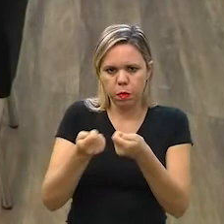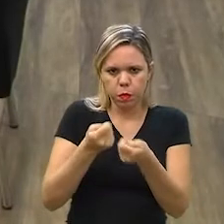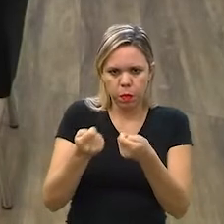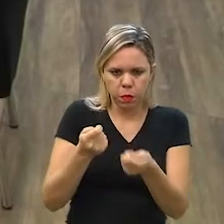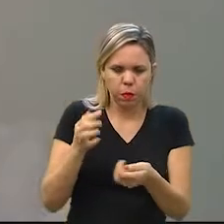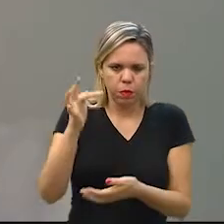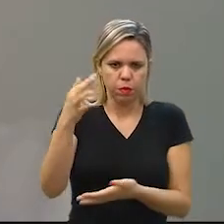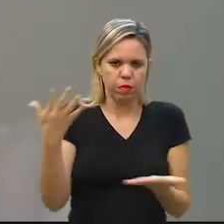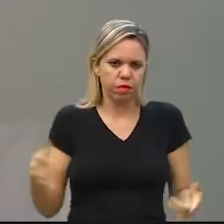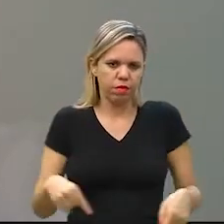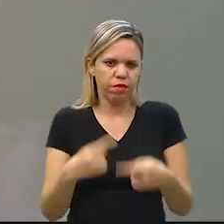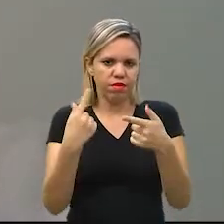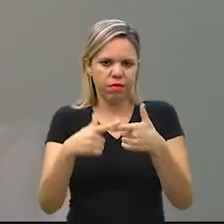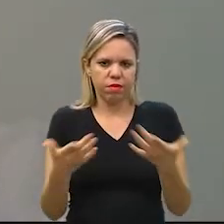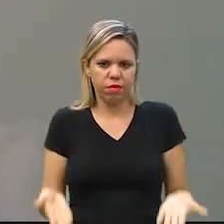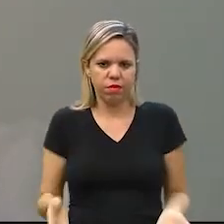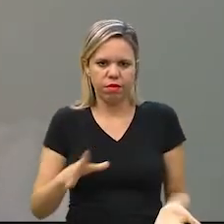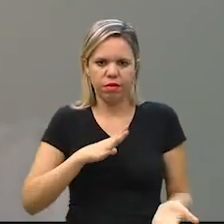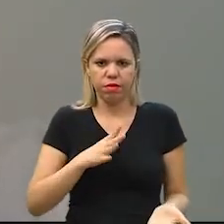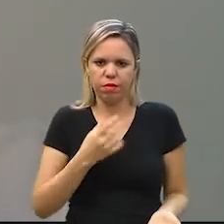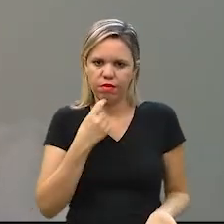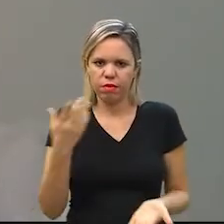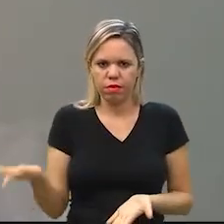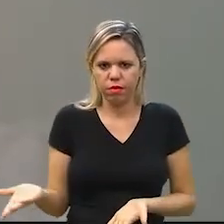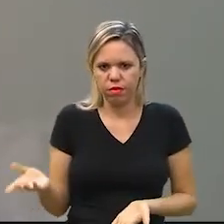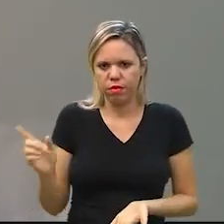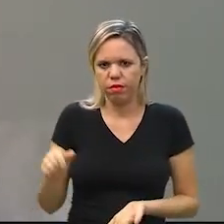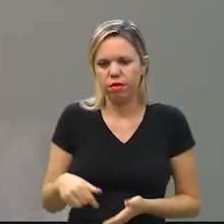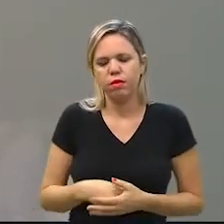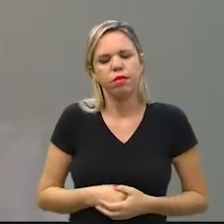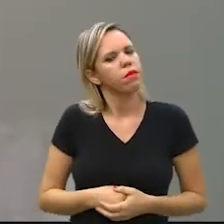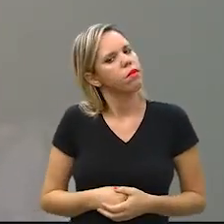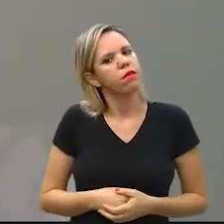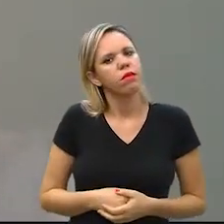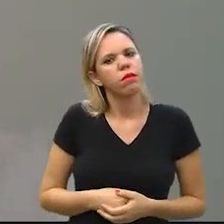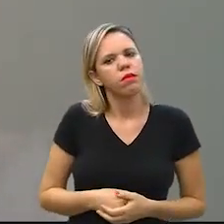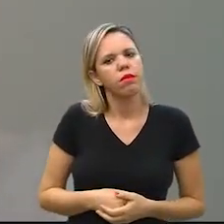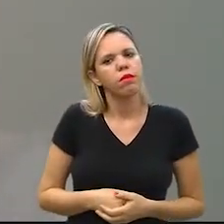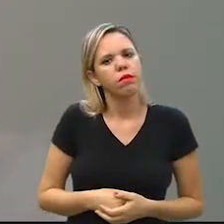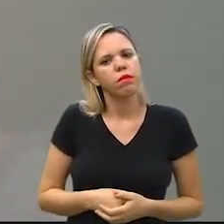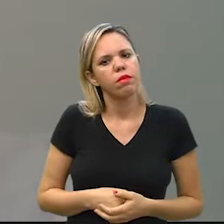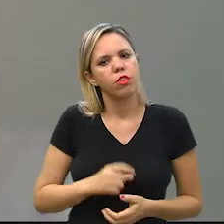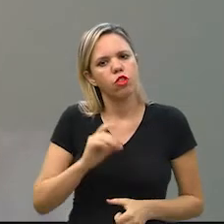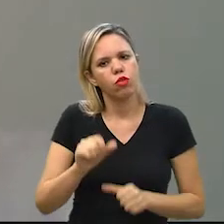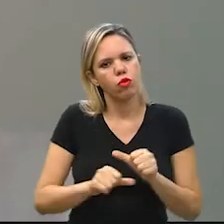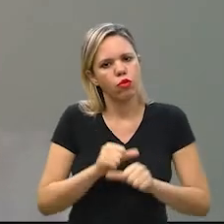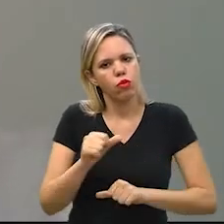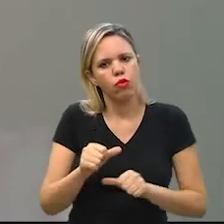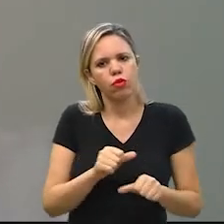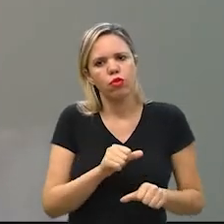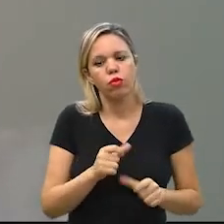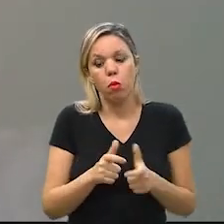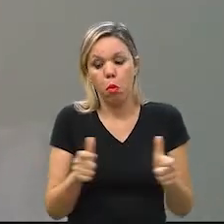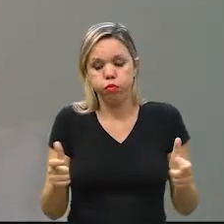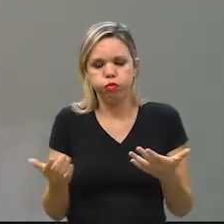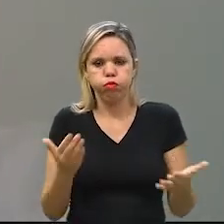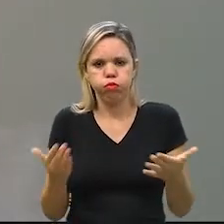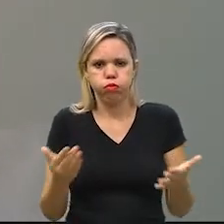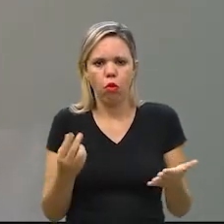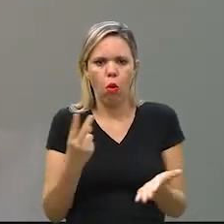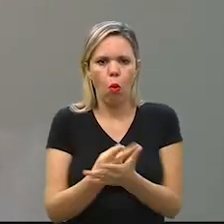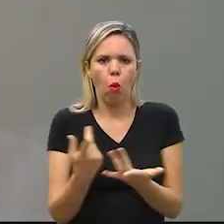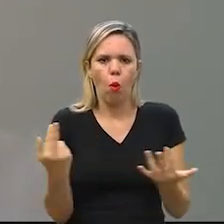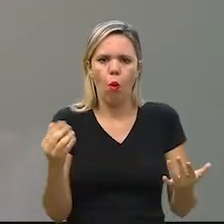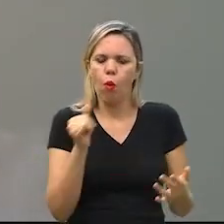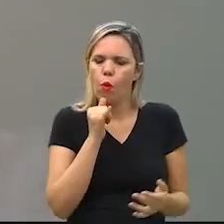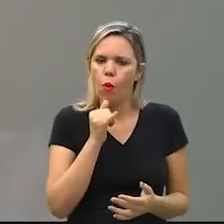porque os desafios que nós temos enfrentado aqui, eles só mudam de tamanho, mas são os mesmos